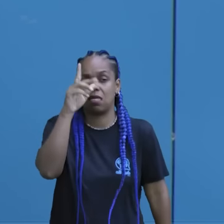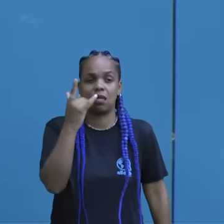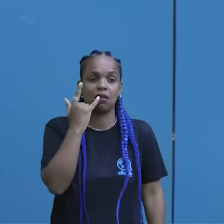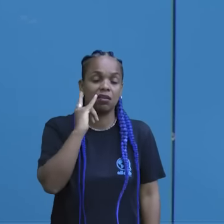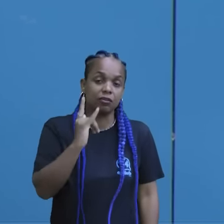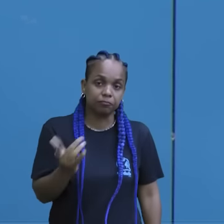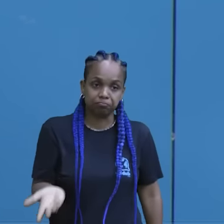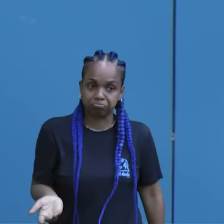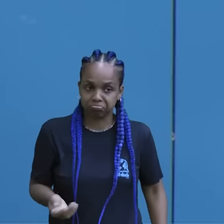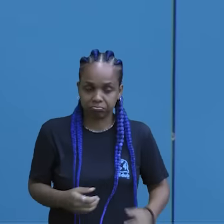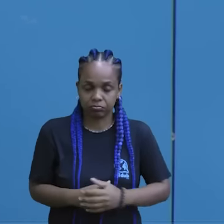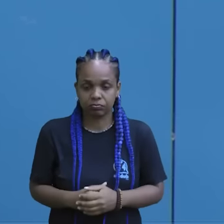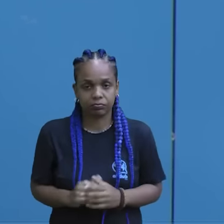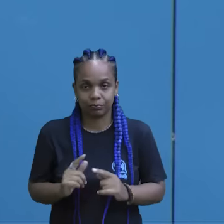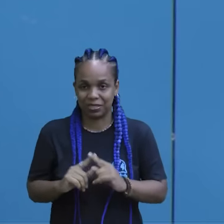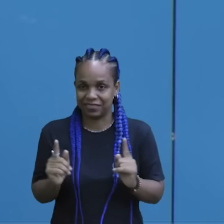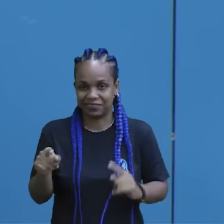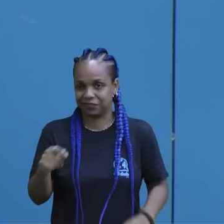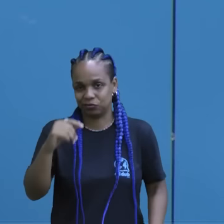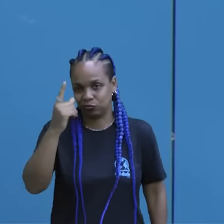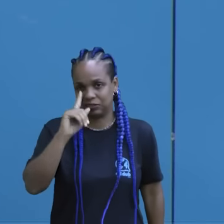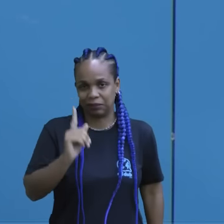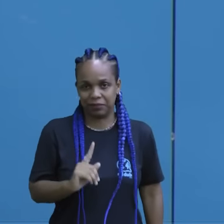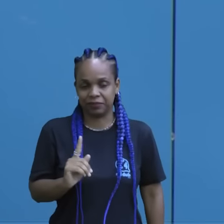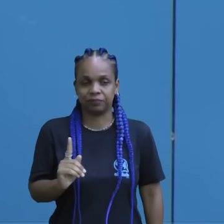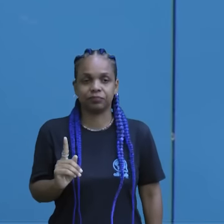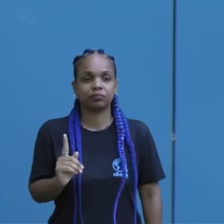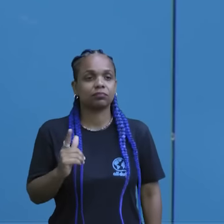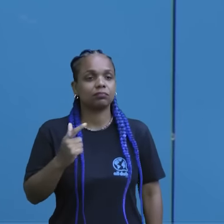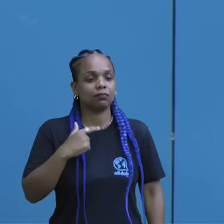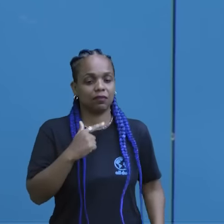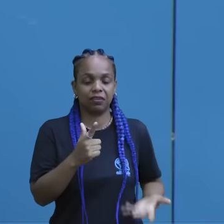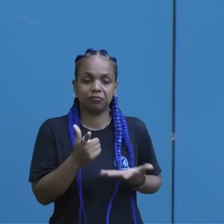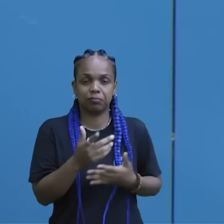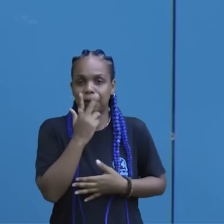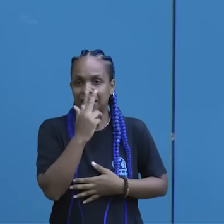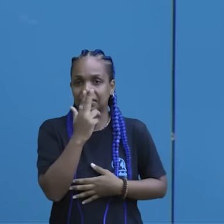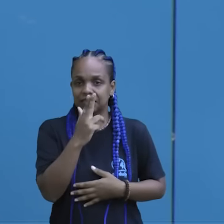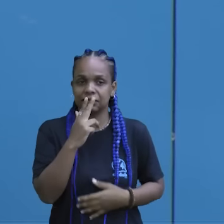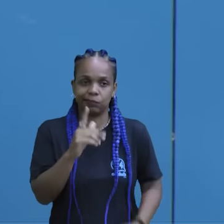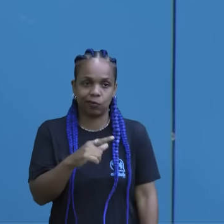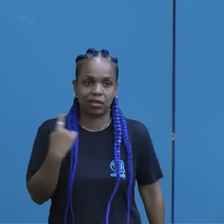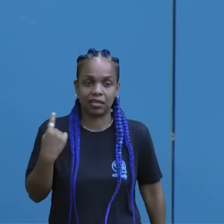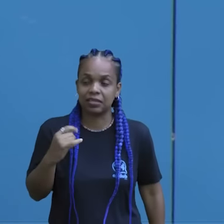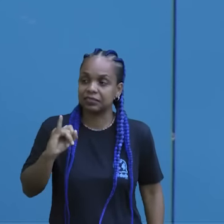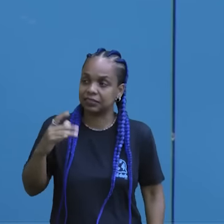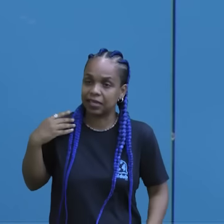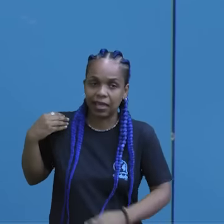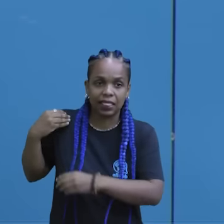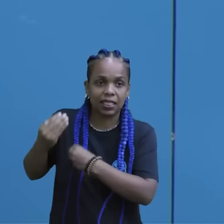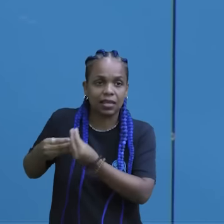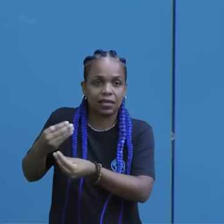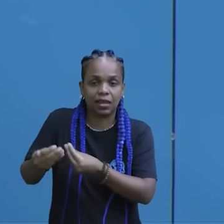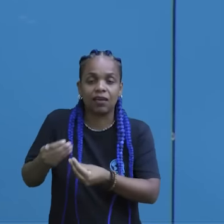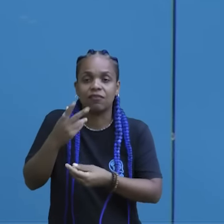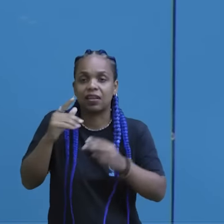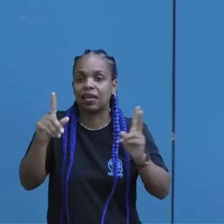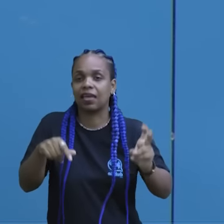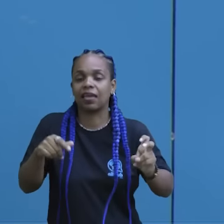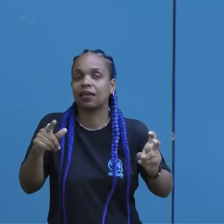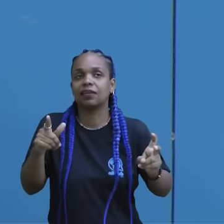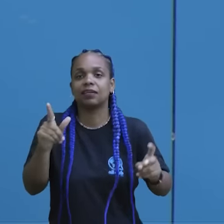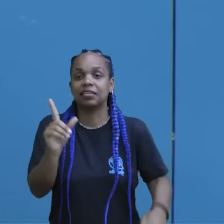em que ele diz o que é a literatura dele. Ele cita Dostoiévski e ele diz: é preciso se identificar com o mais rico